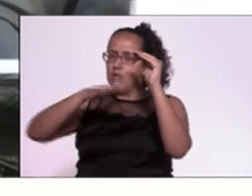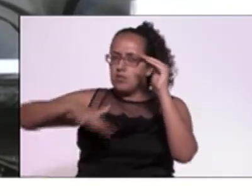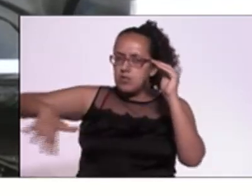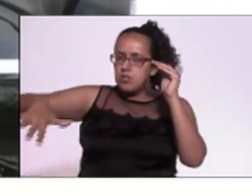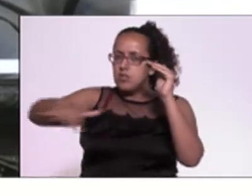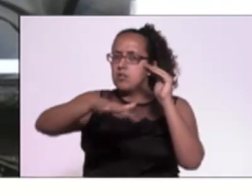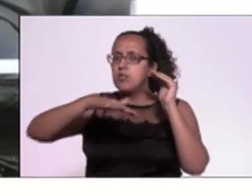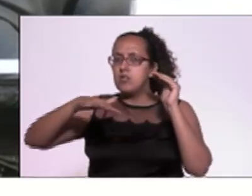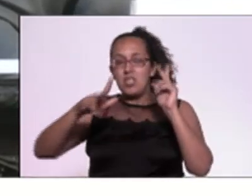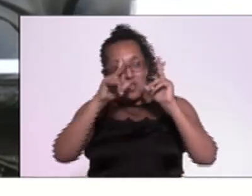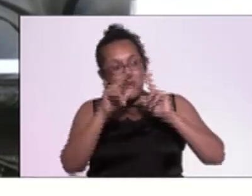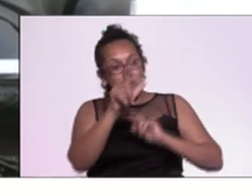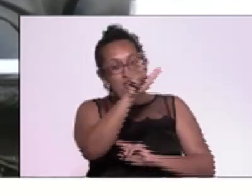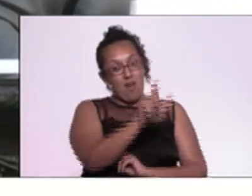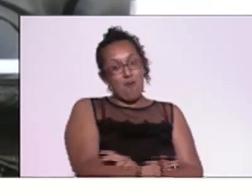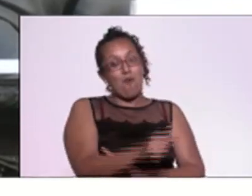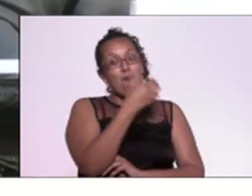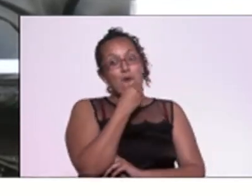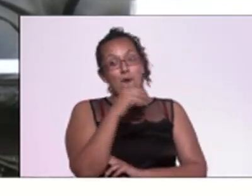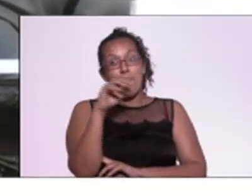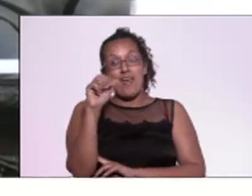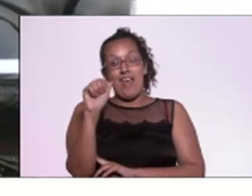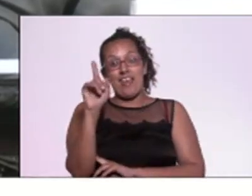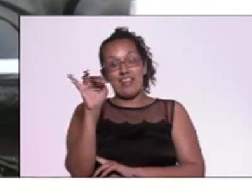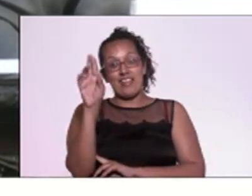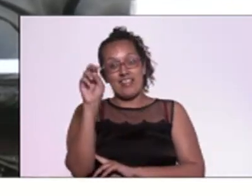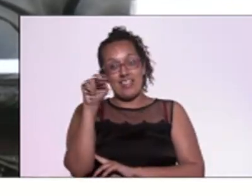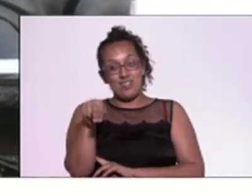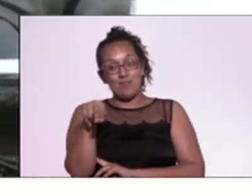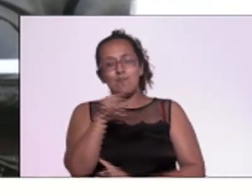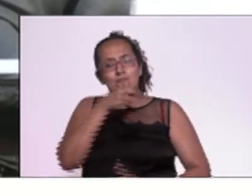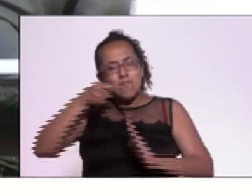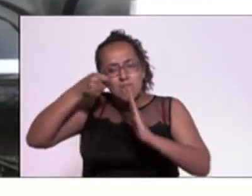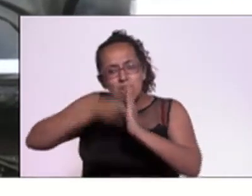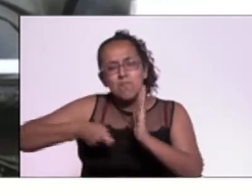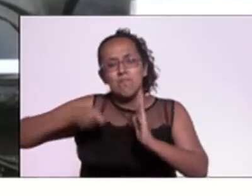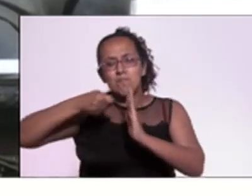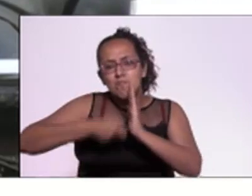Convidar agora o Vinícius Azevedo para fazer uso da palavra.